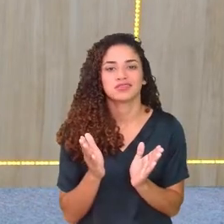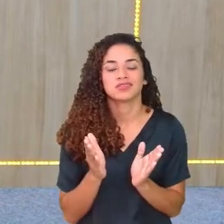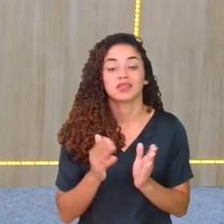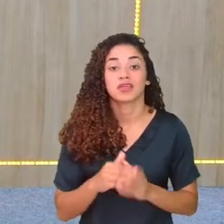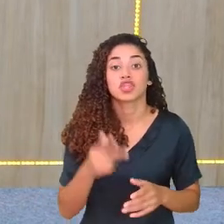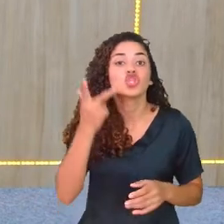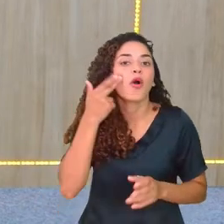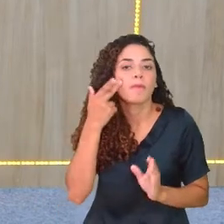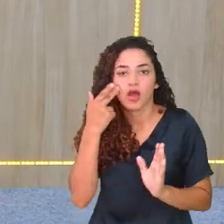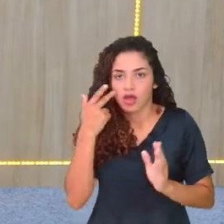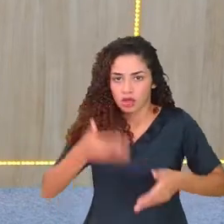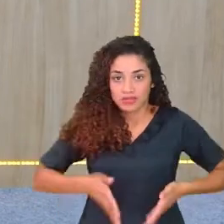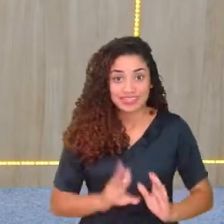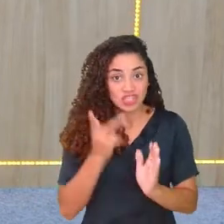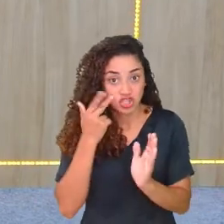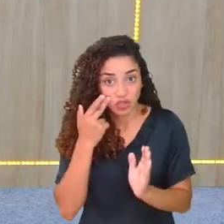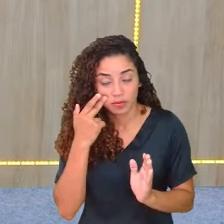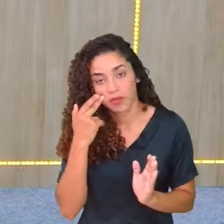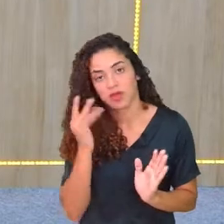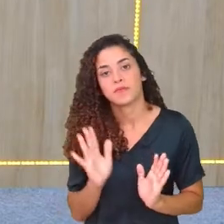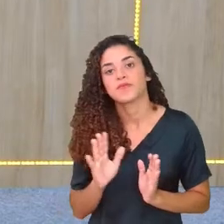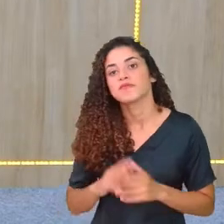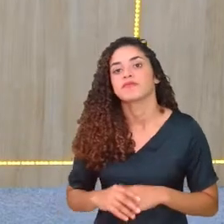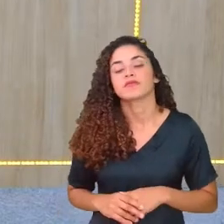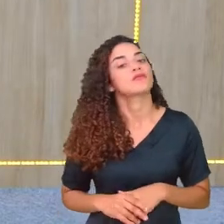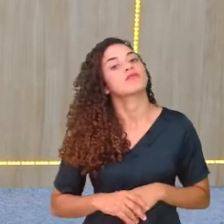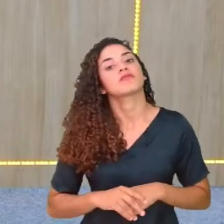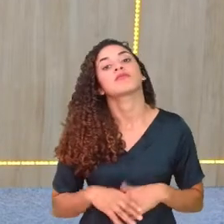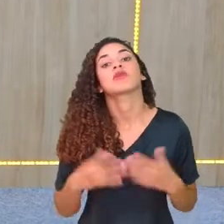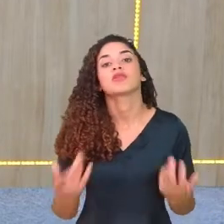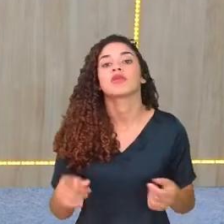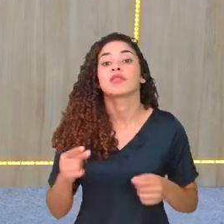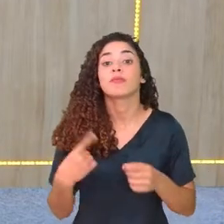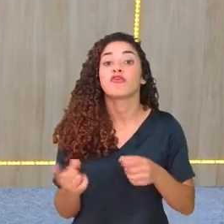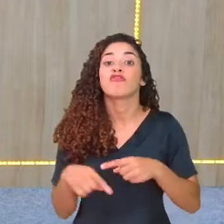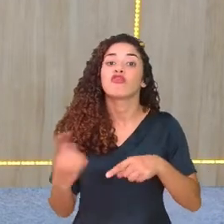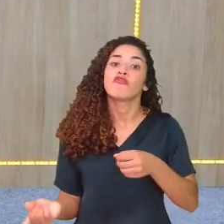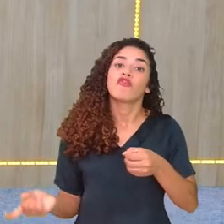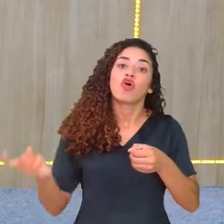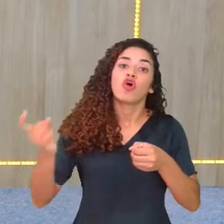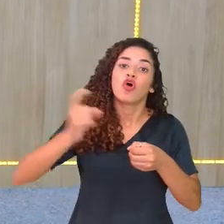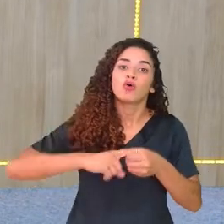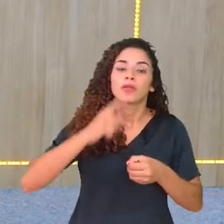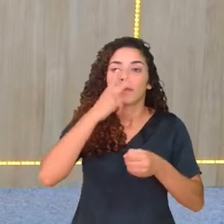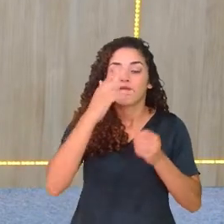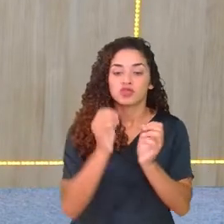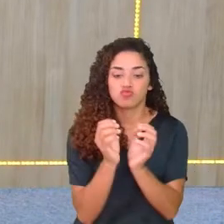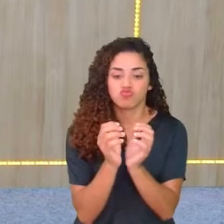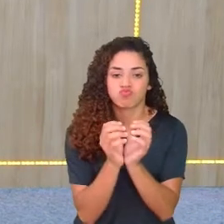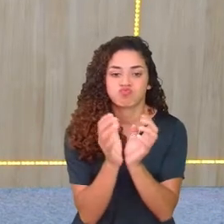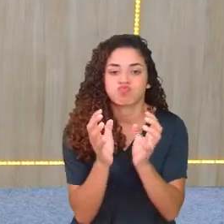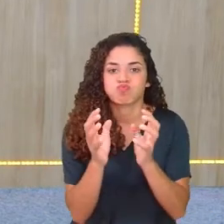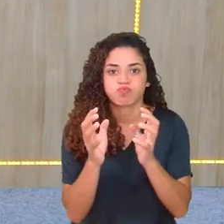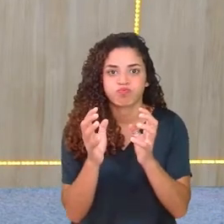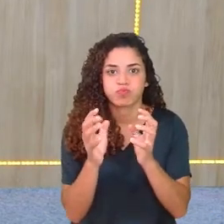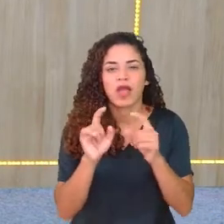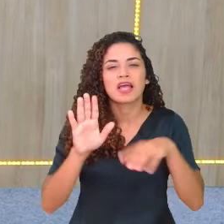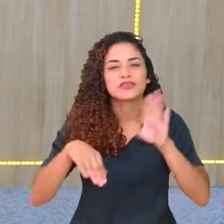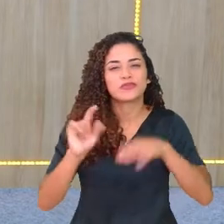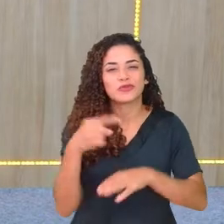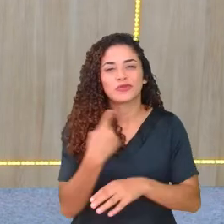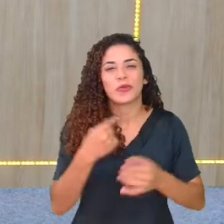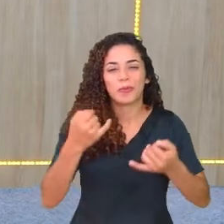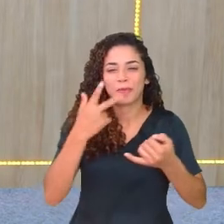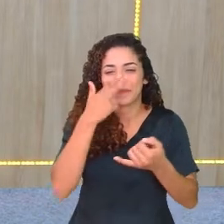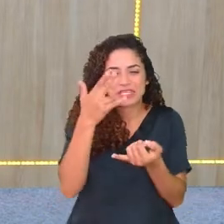parto normal. E aí, por conta disso, quando volta, ocorre como se fosse um inchaço. Então, às vezes, a gente até brinca, né, na